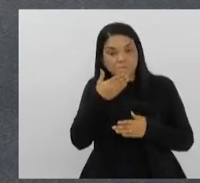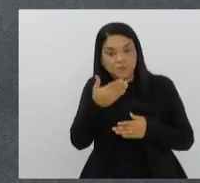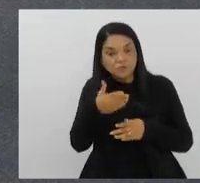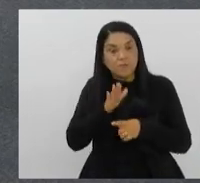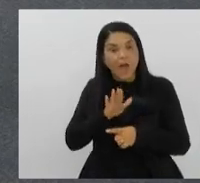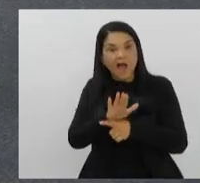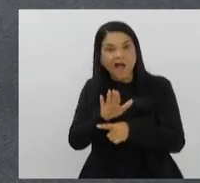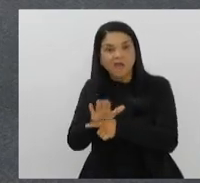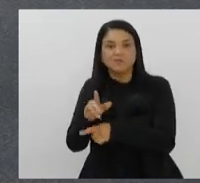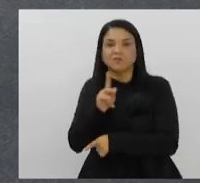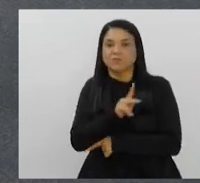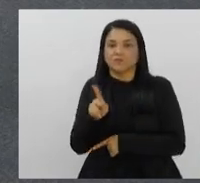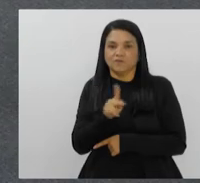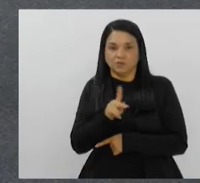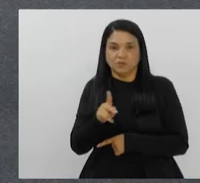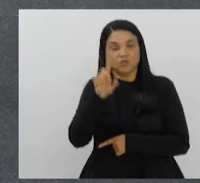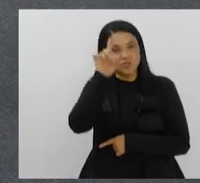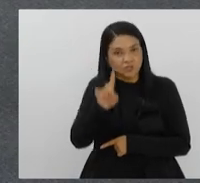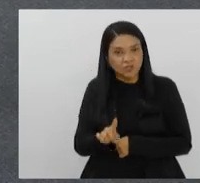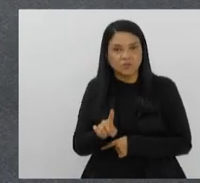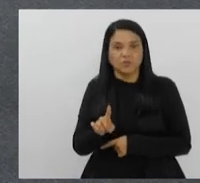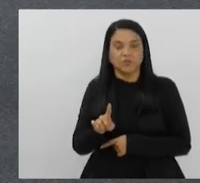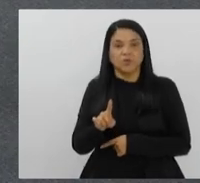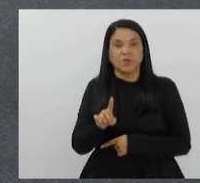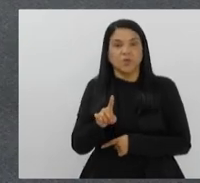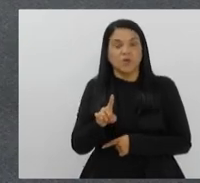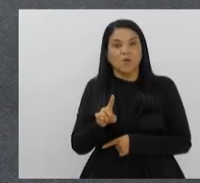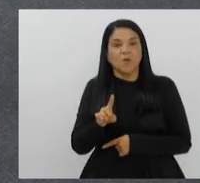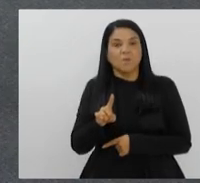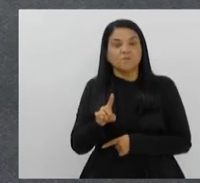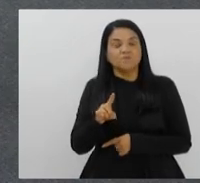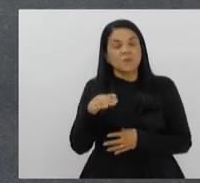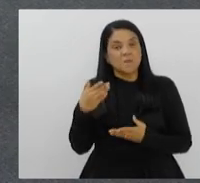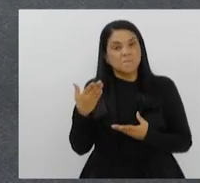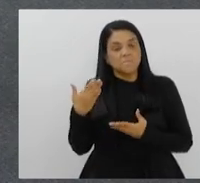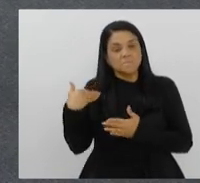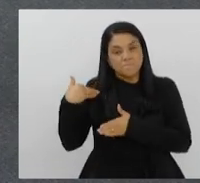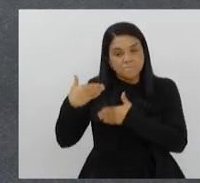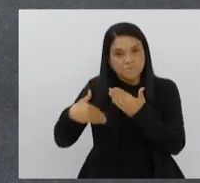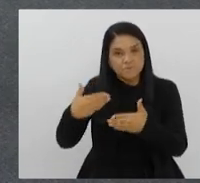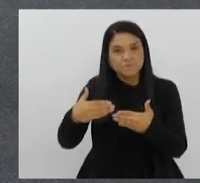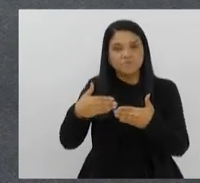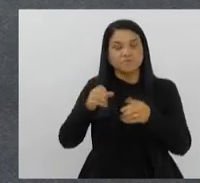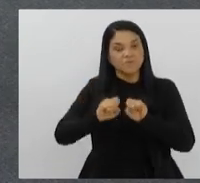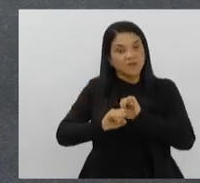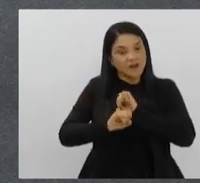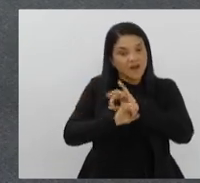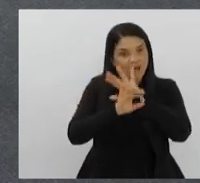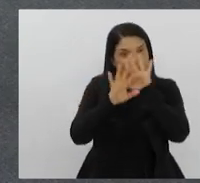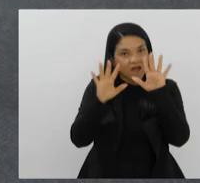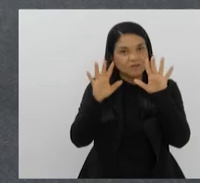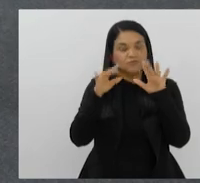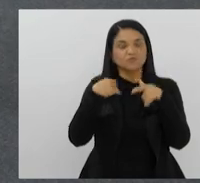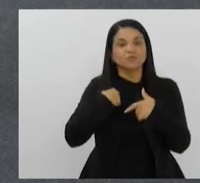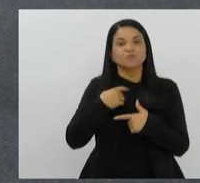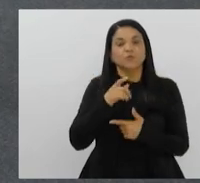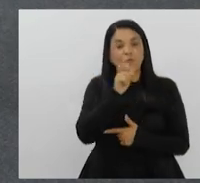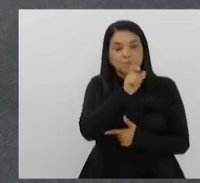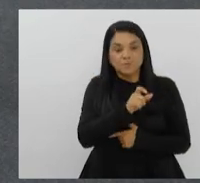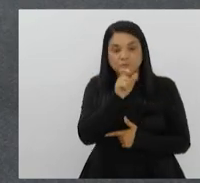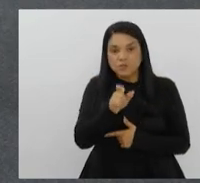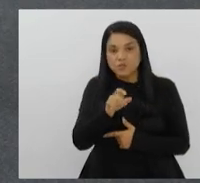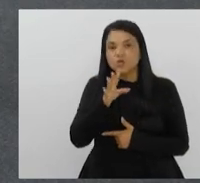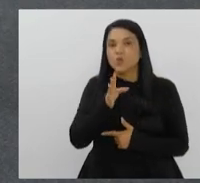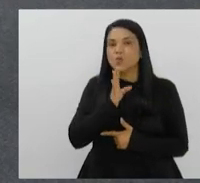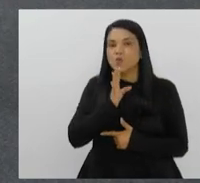professores, a favor dos diretores, a favor de processos que sejam claros, fundamentados por conhecedores